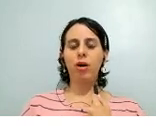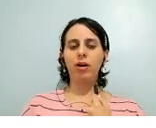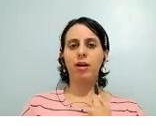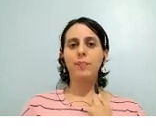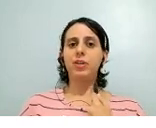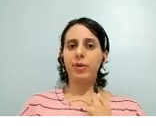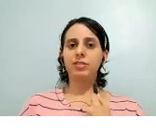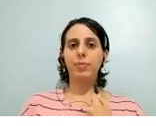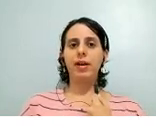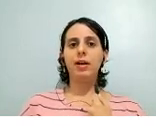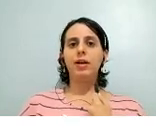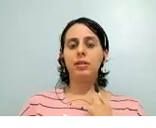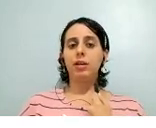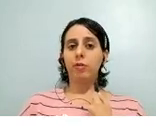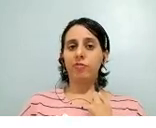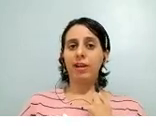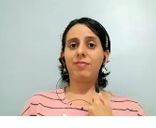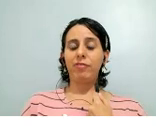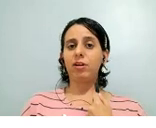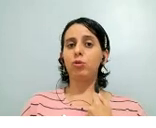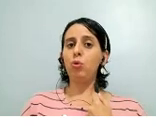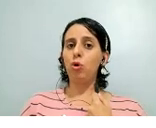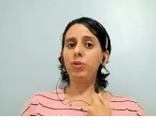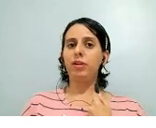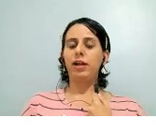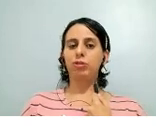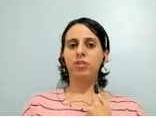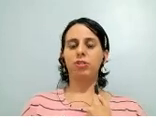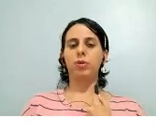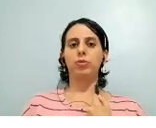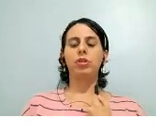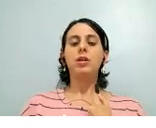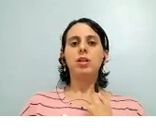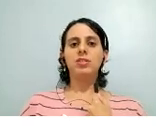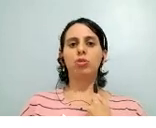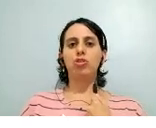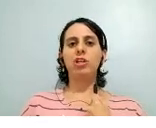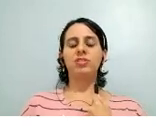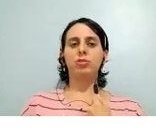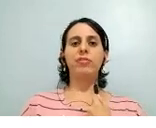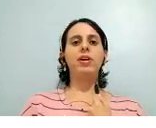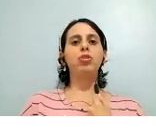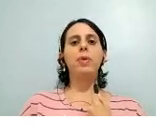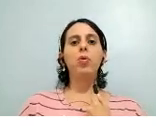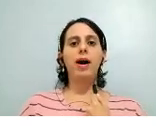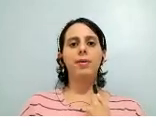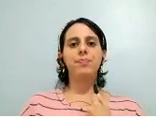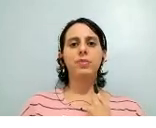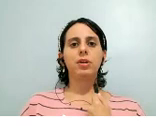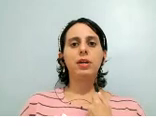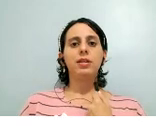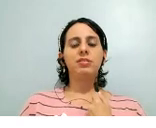da boca e perceber que ela vai ficando úmida, as nossas mãos. Então, essas gotículas elas vão ficando pelo